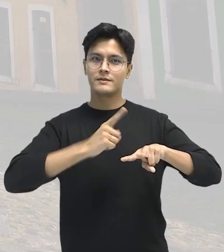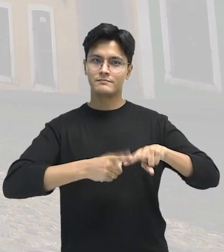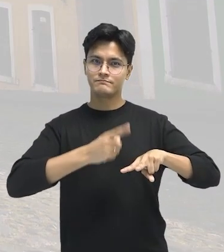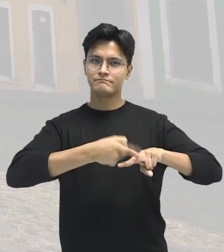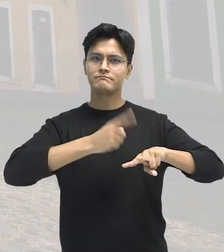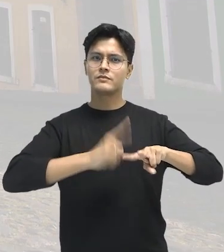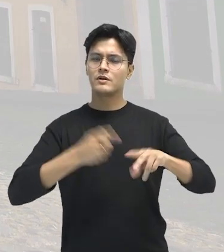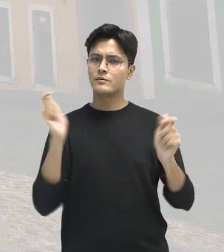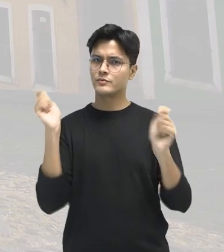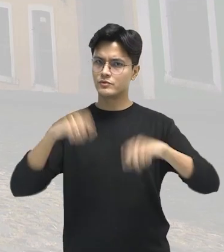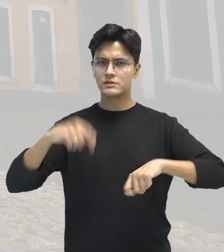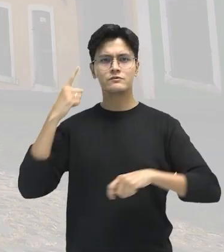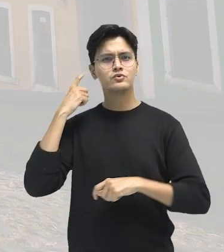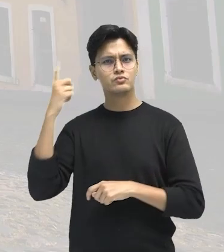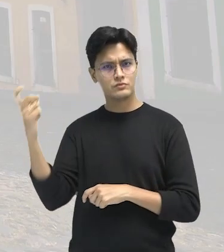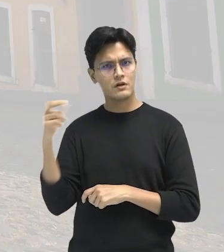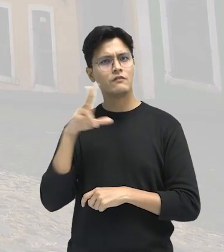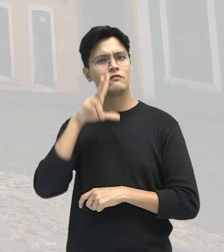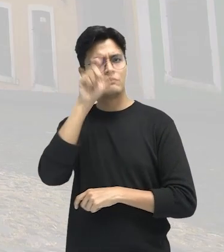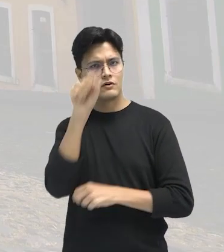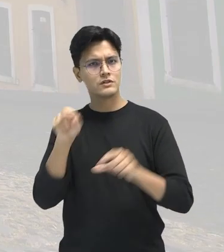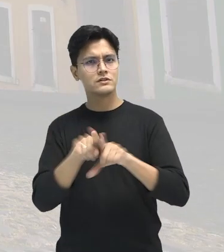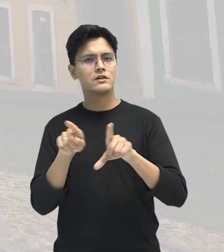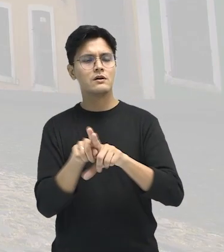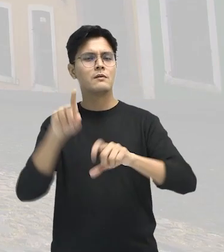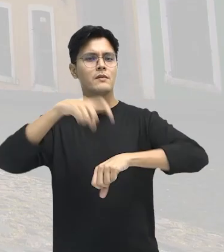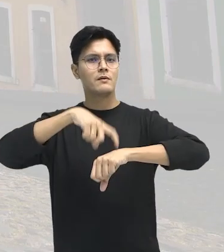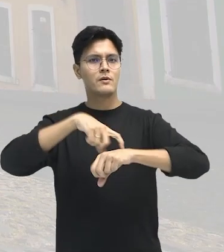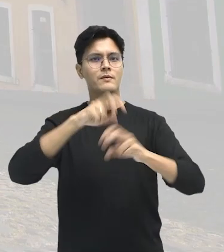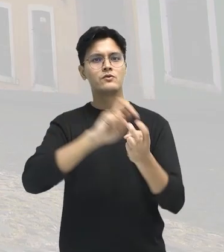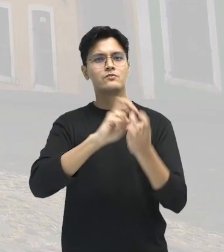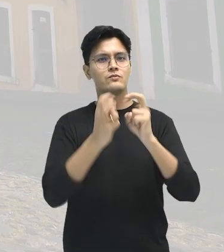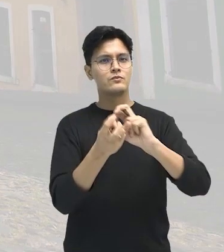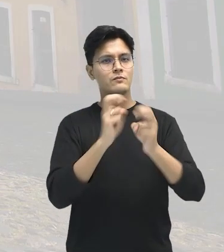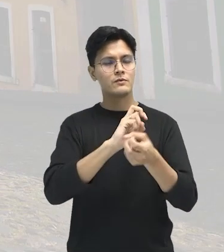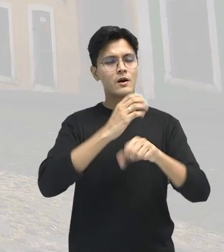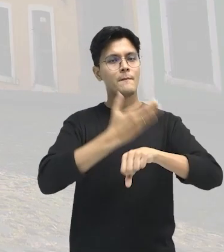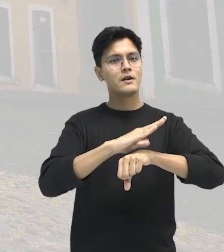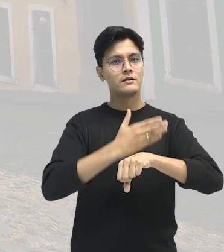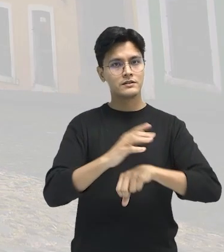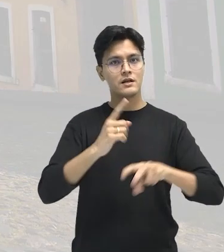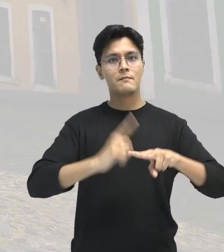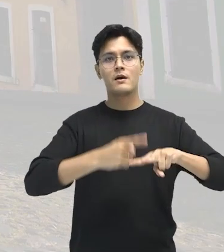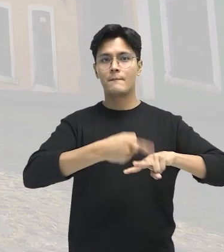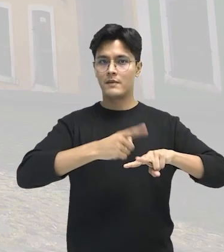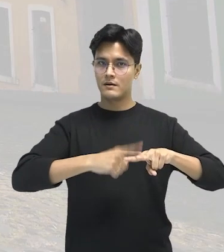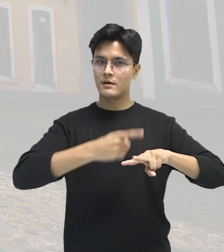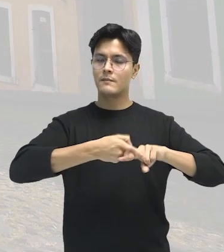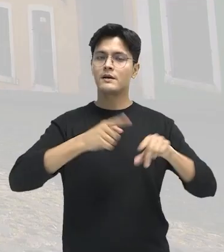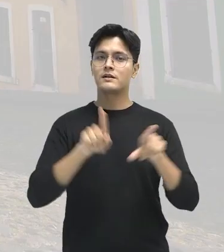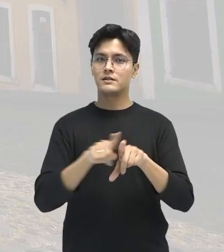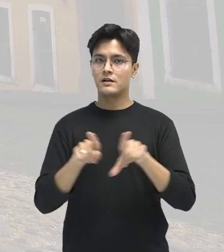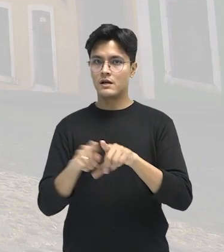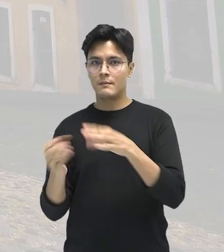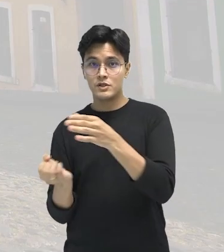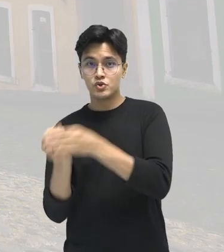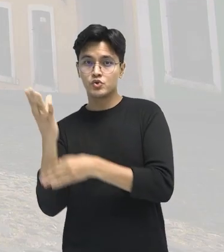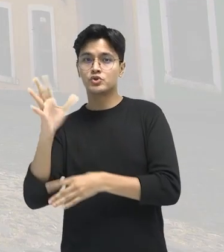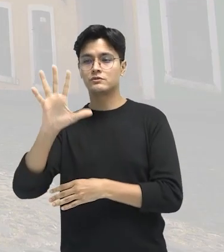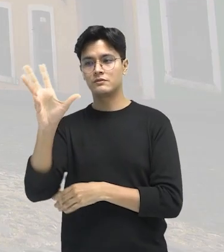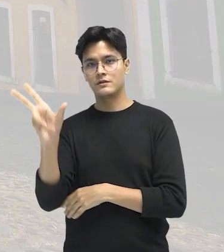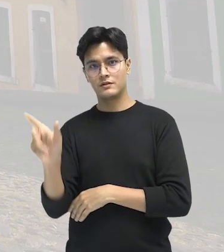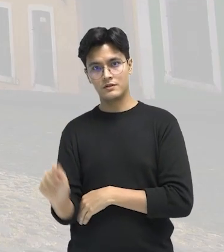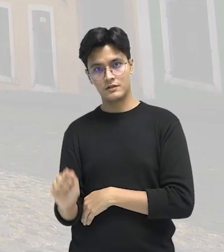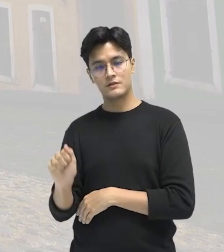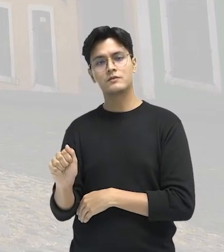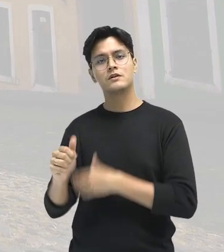bem forte também na roda de capoeira. O agogô também é um instrumento de origem africana. Sua